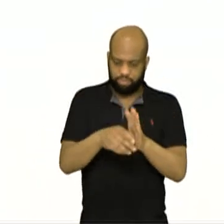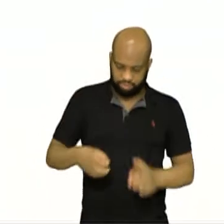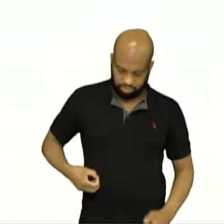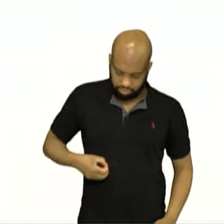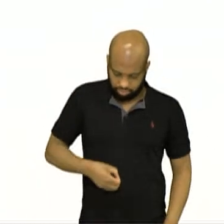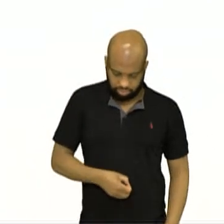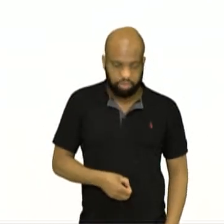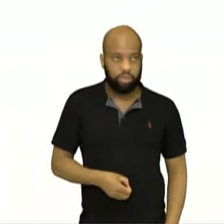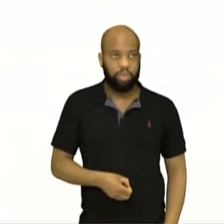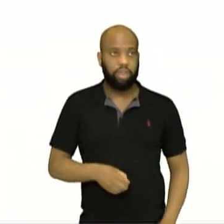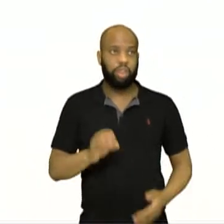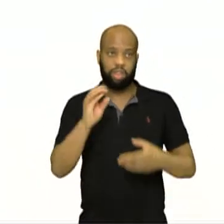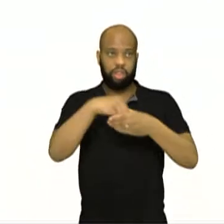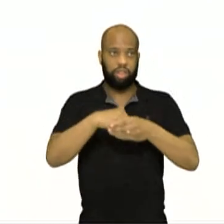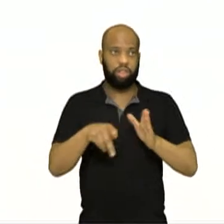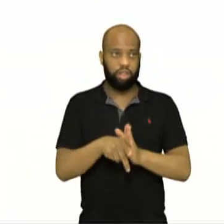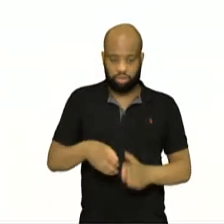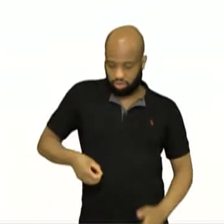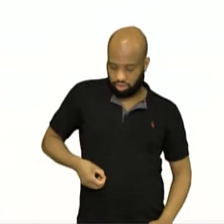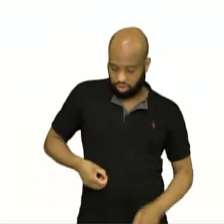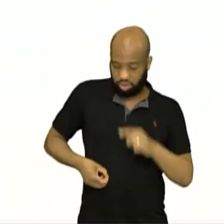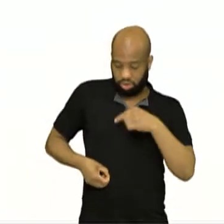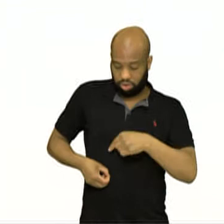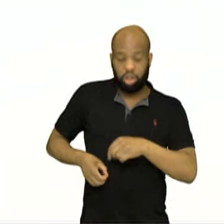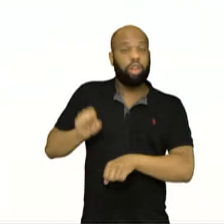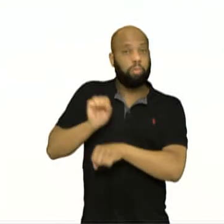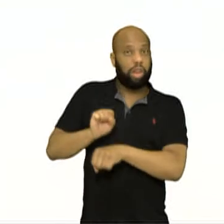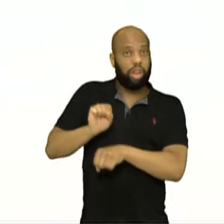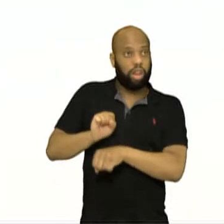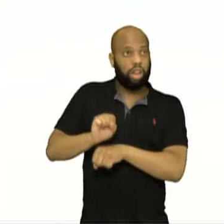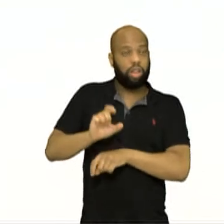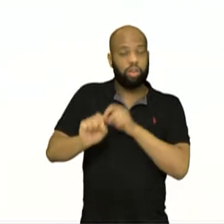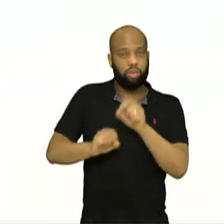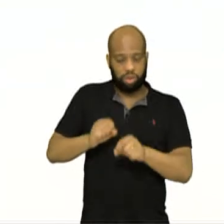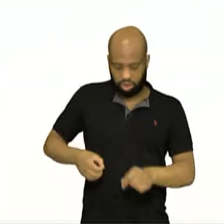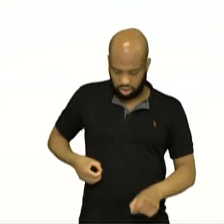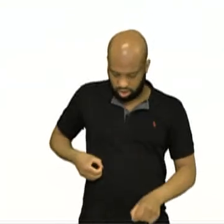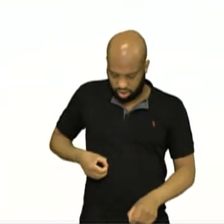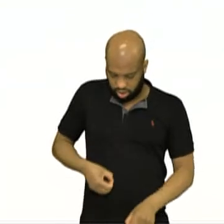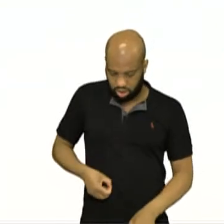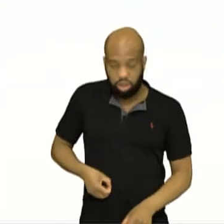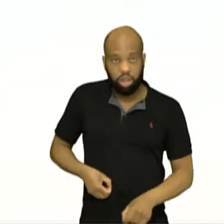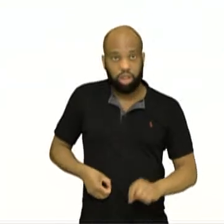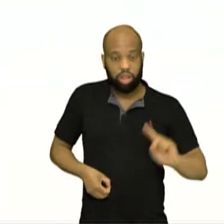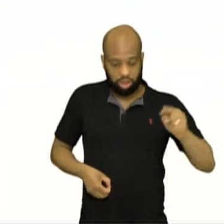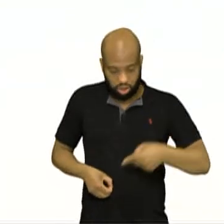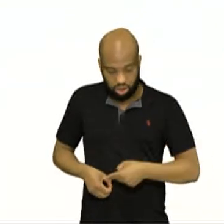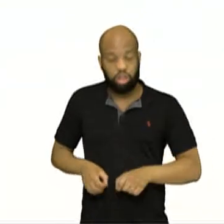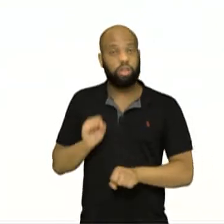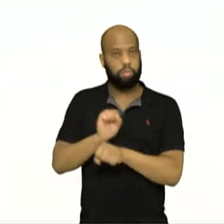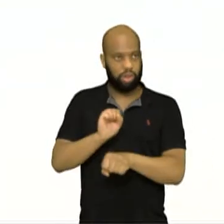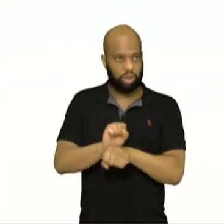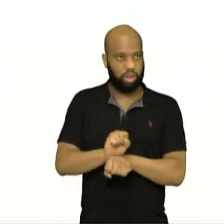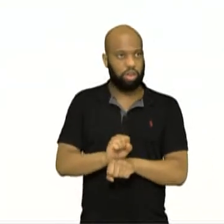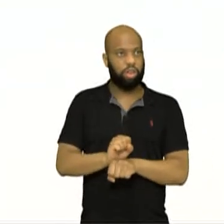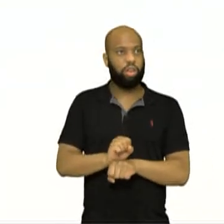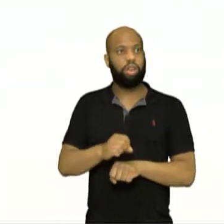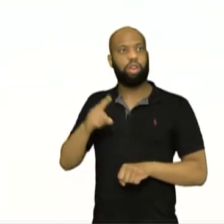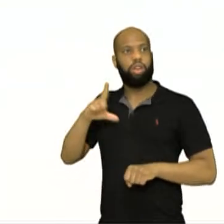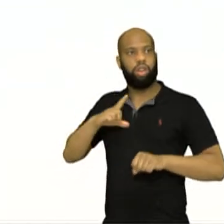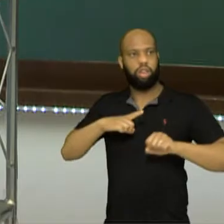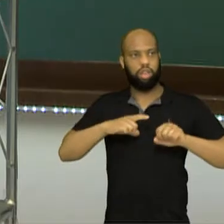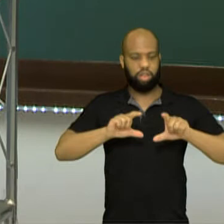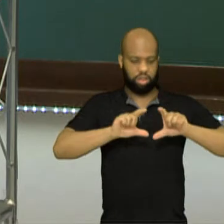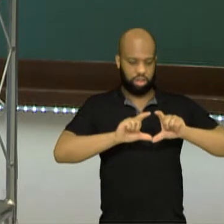Aqui ele vai ficar na tuba uterina, aguardando, né, o espermatozoide ali. Nesse caso, né, o endométrio ele já está